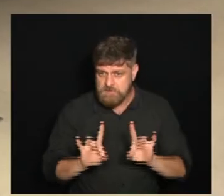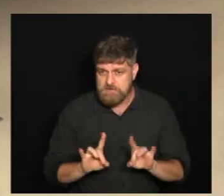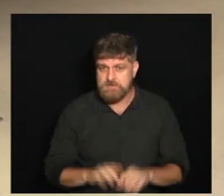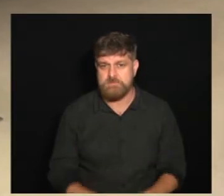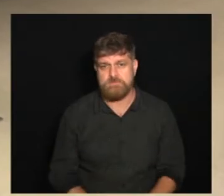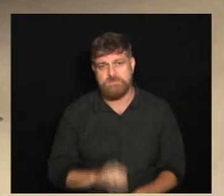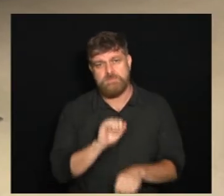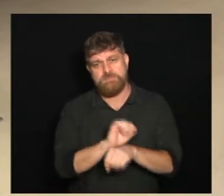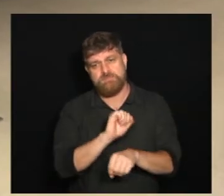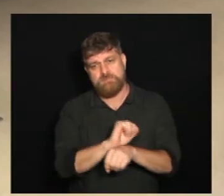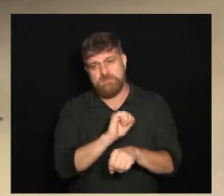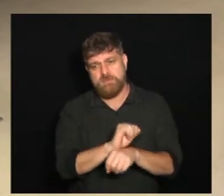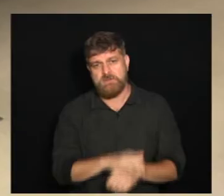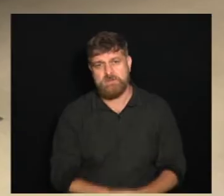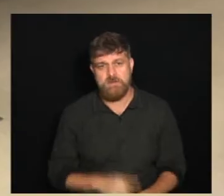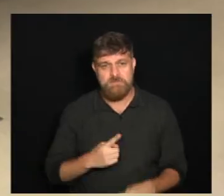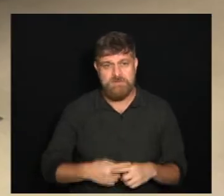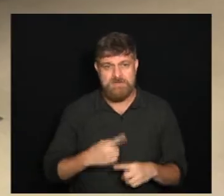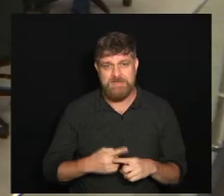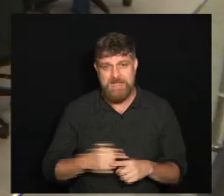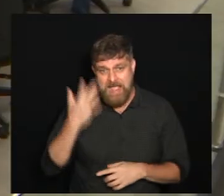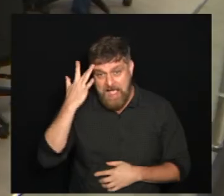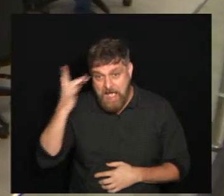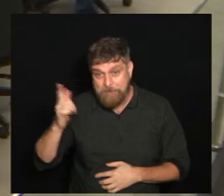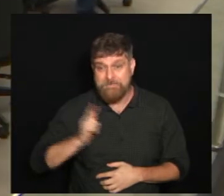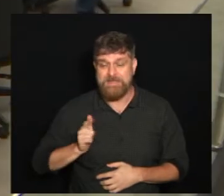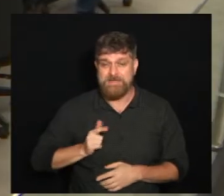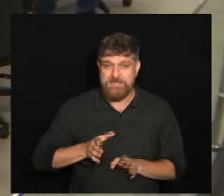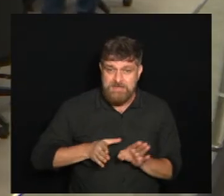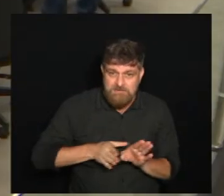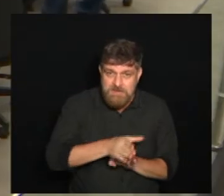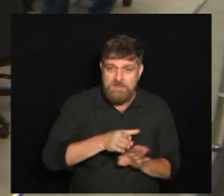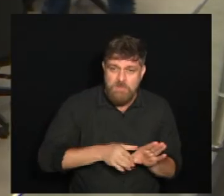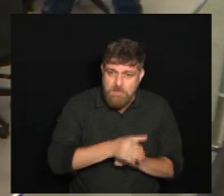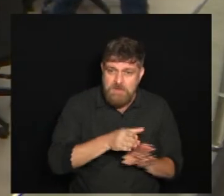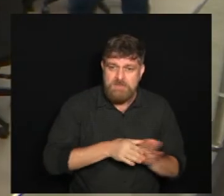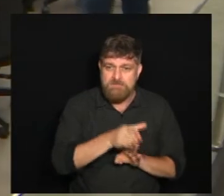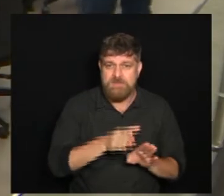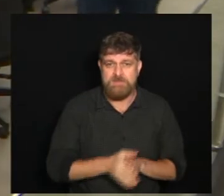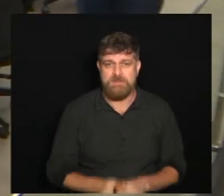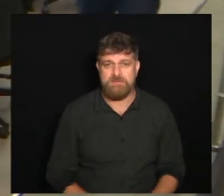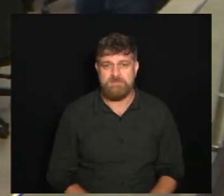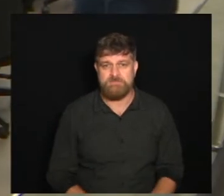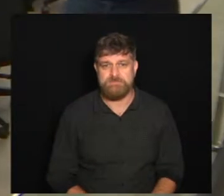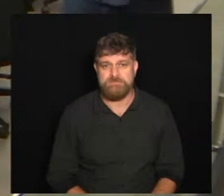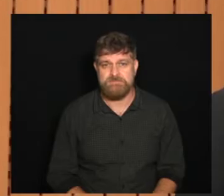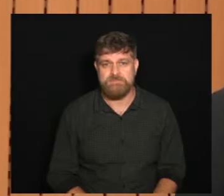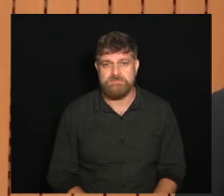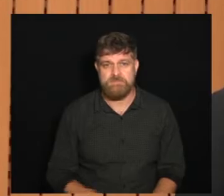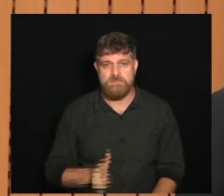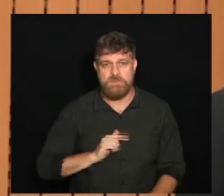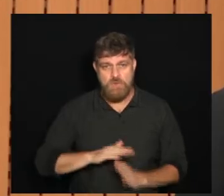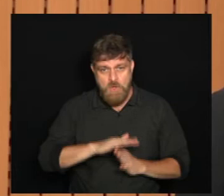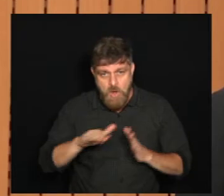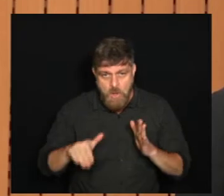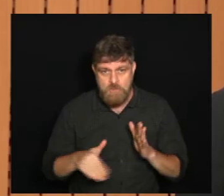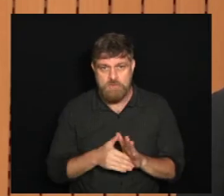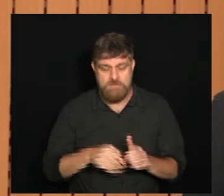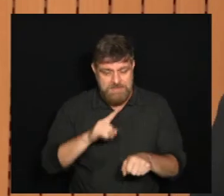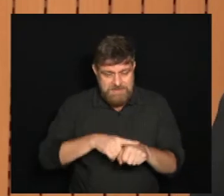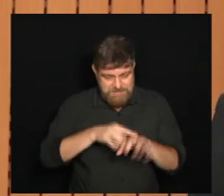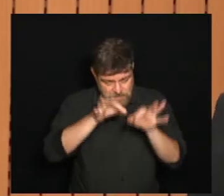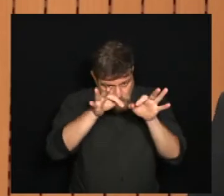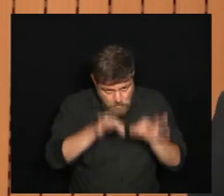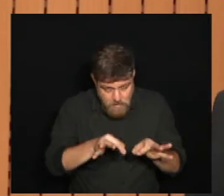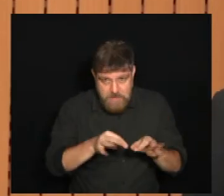sexta-feira? aguarda, por gentileza, porque amanhã precisamos fazer as orientações, e amanhã é terça-feira ainda, então tudo será feito no tempo